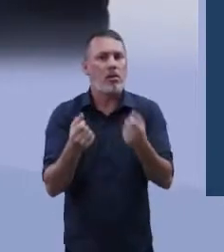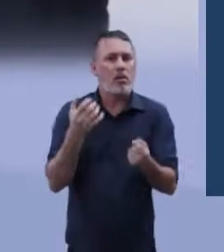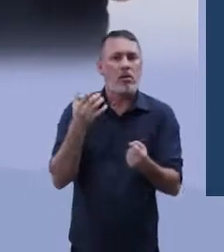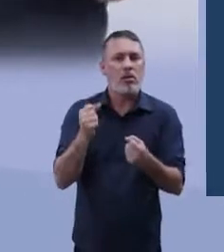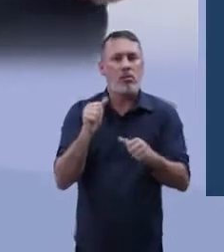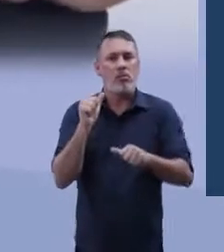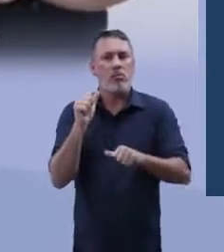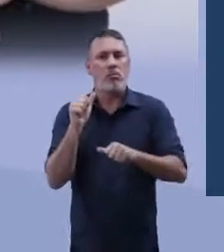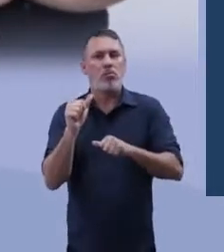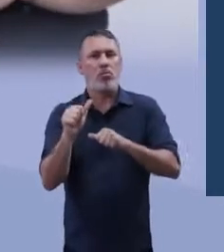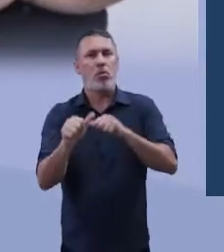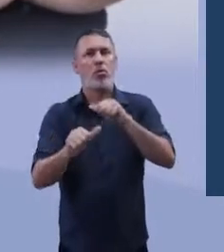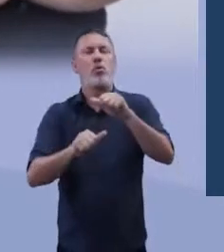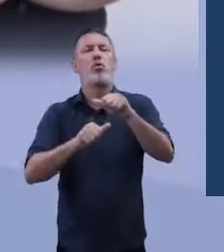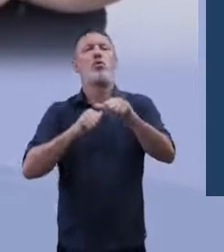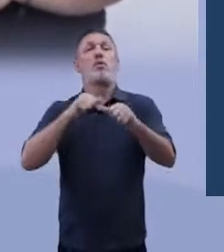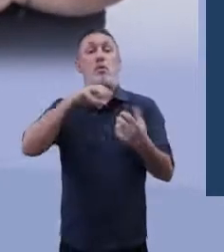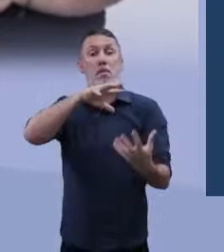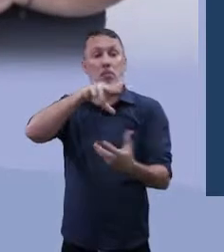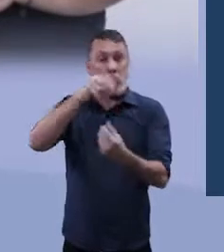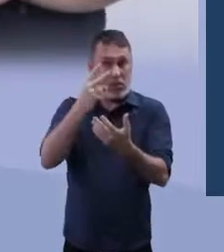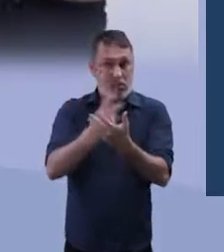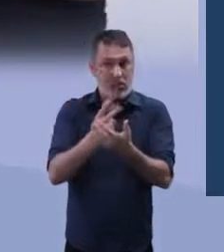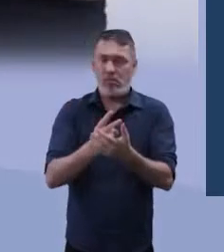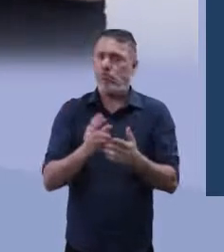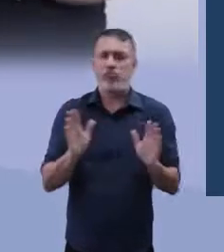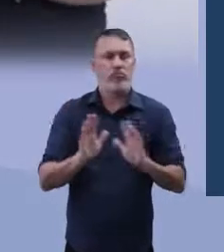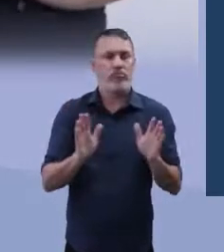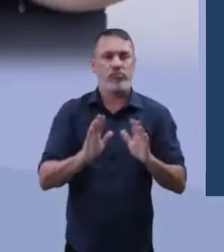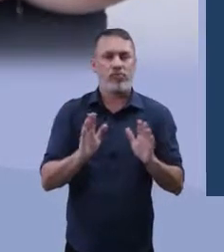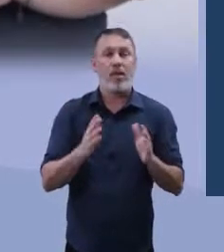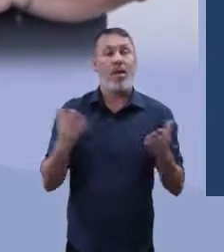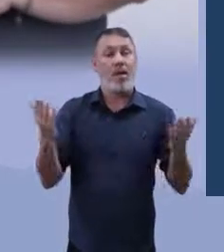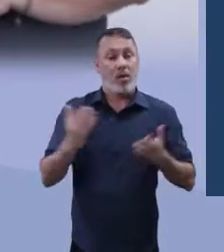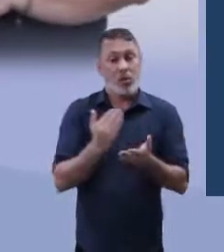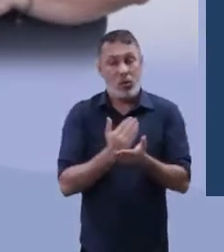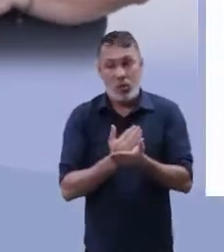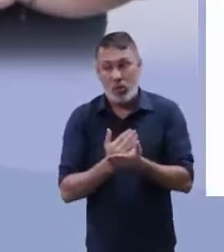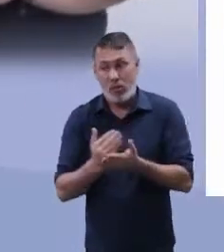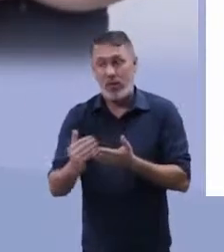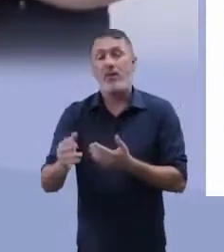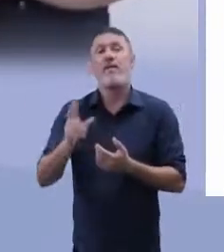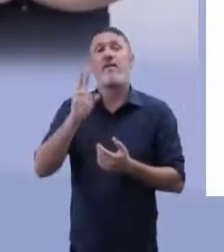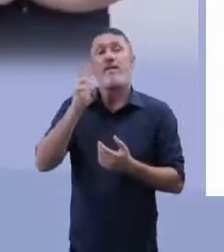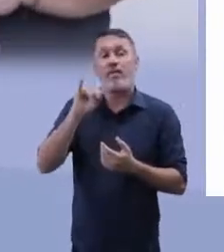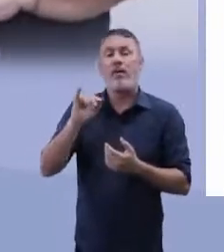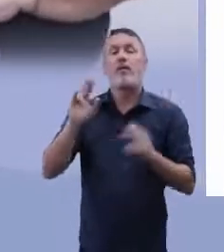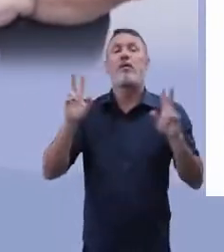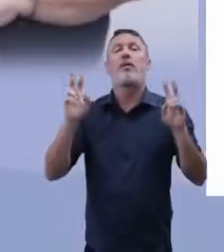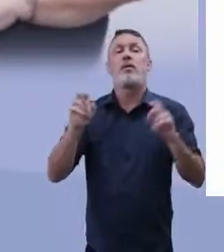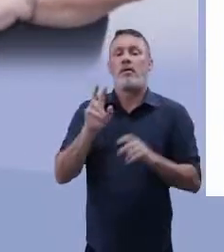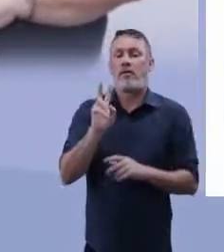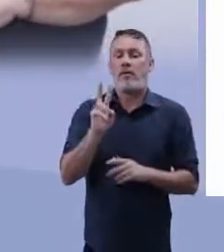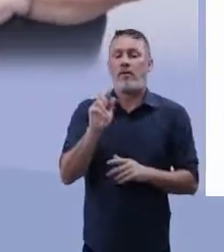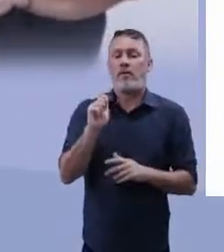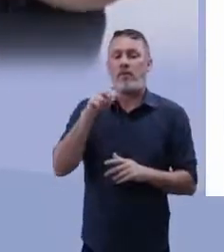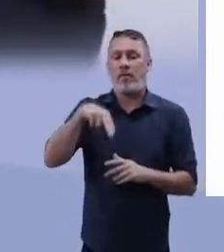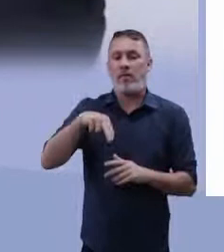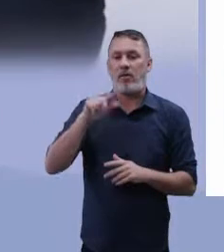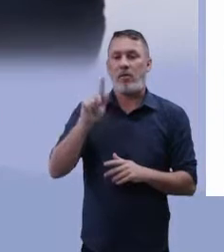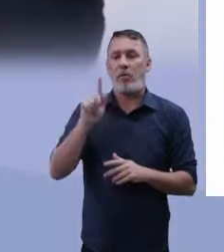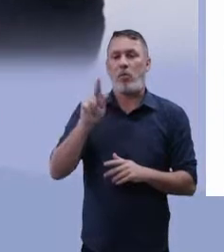mundo mudaria e não seria mais o mesmo. Nós estamos iniciando o estudo sobre as